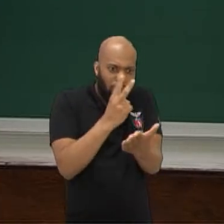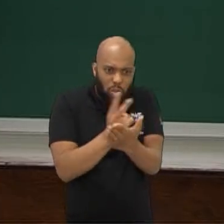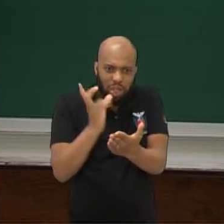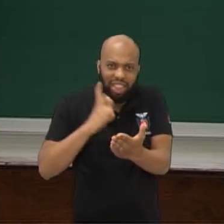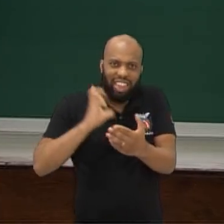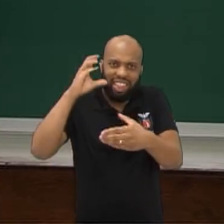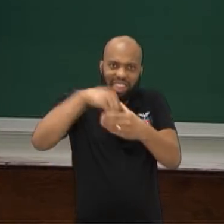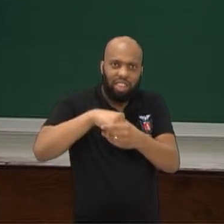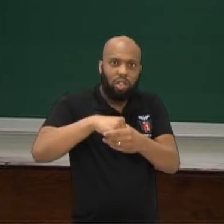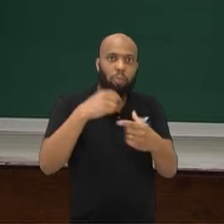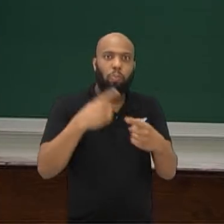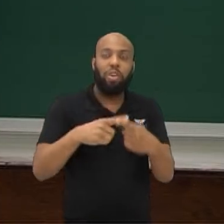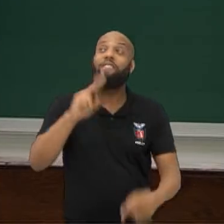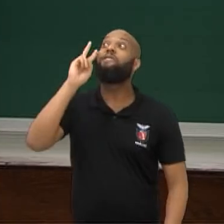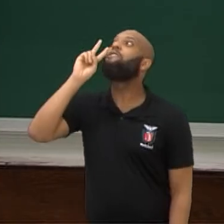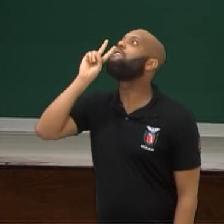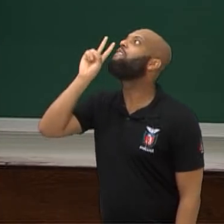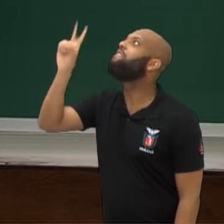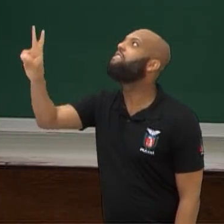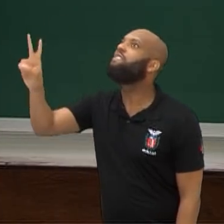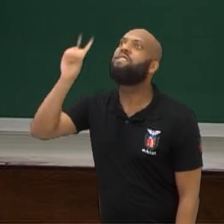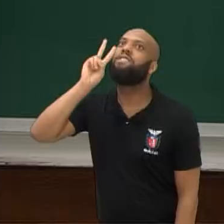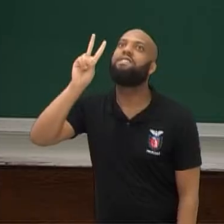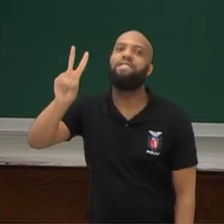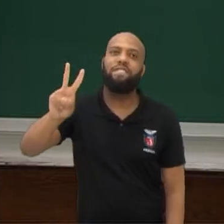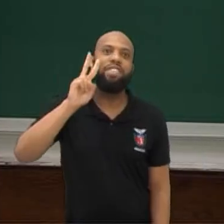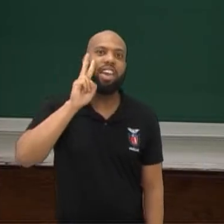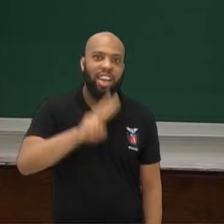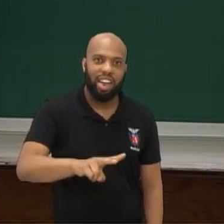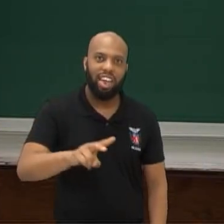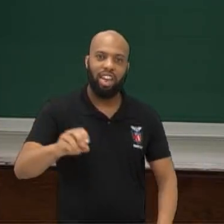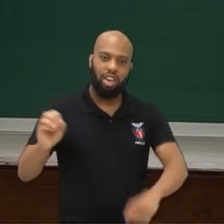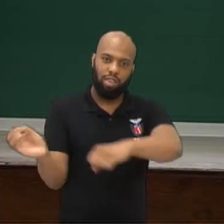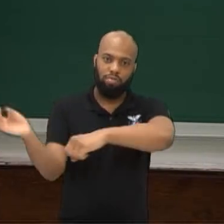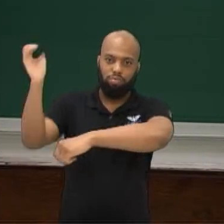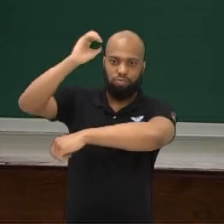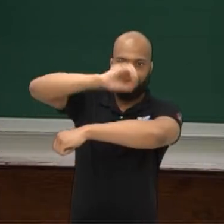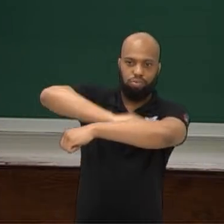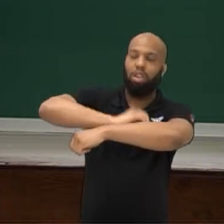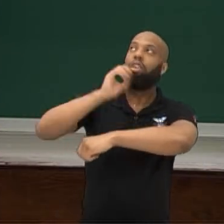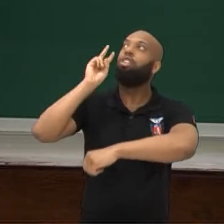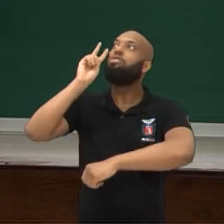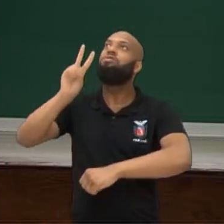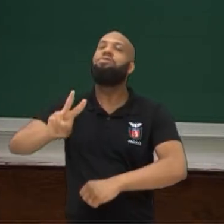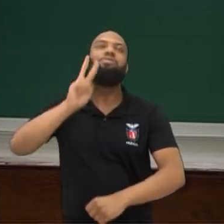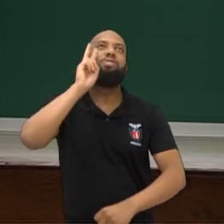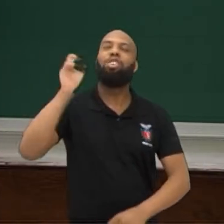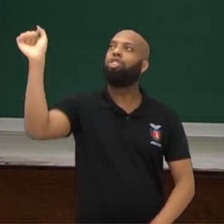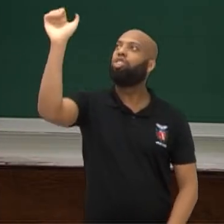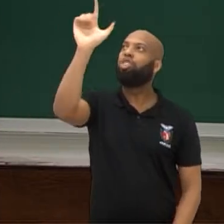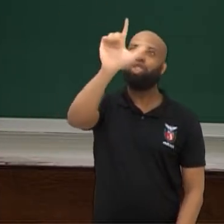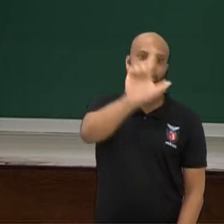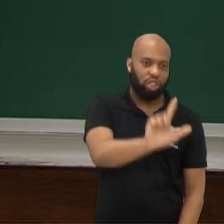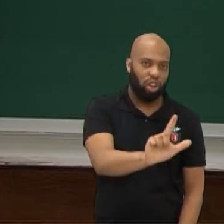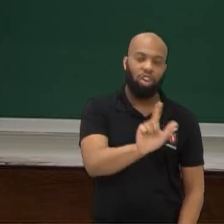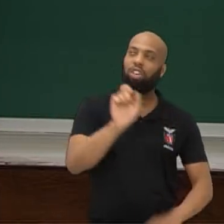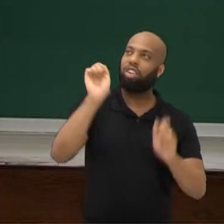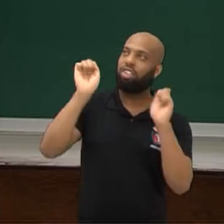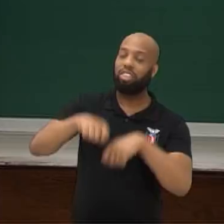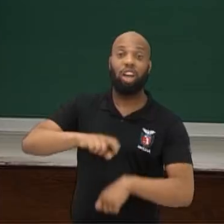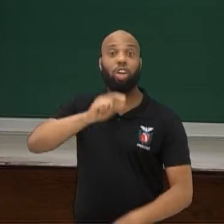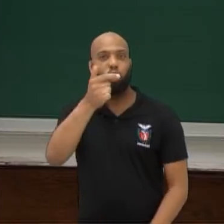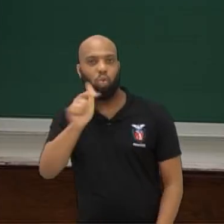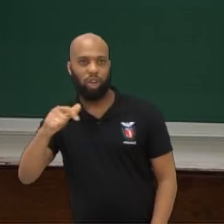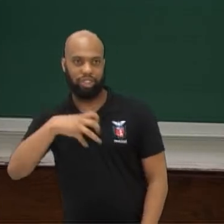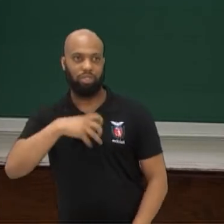Num sentido de ver, de enxergar, né? Eu estou observando, estou vendo, enxergando, contemplando o pôr do sol, e no